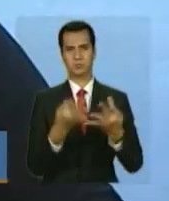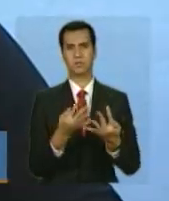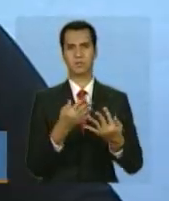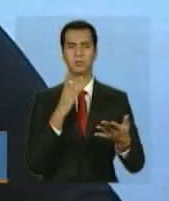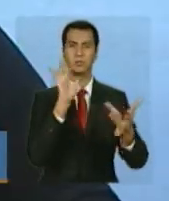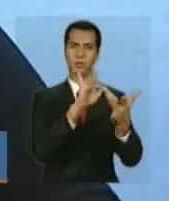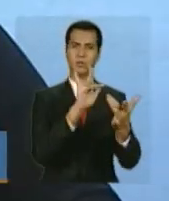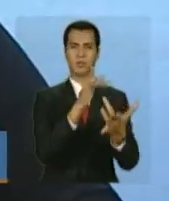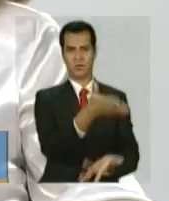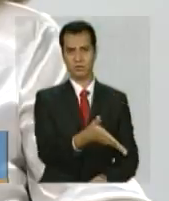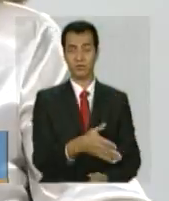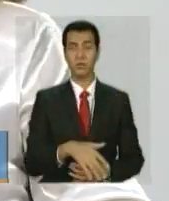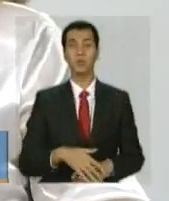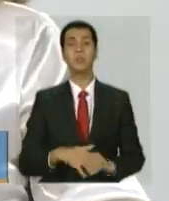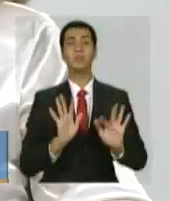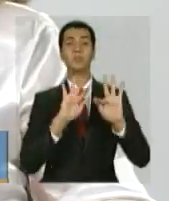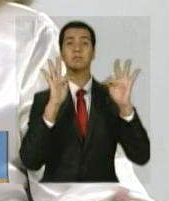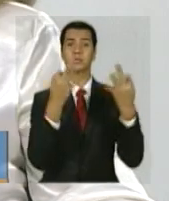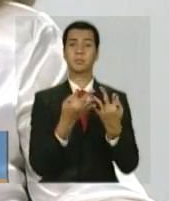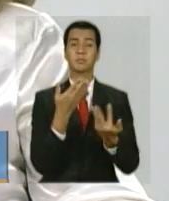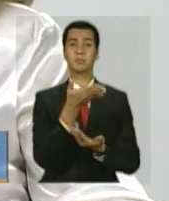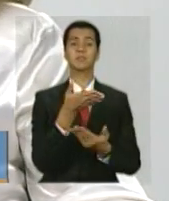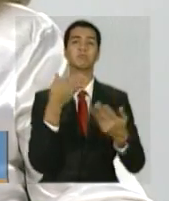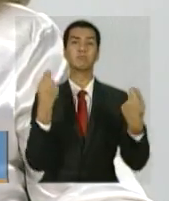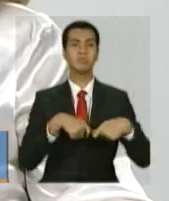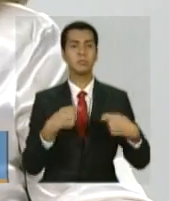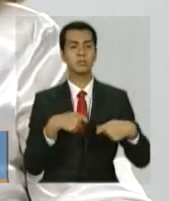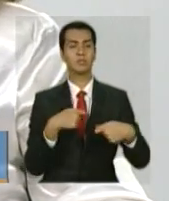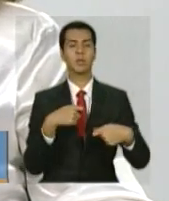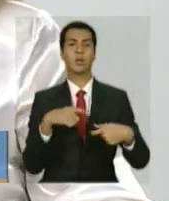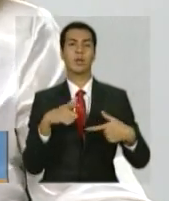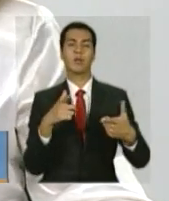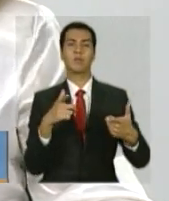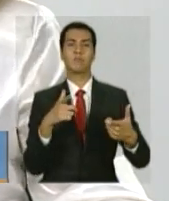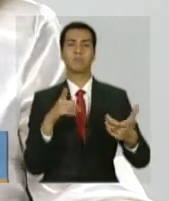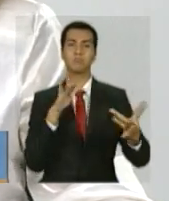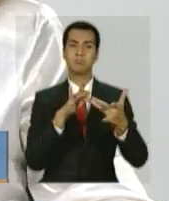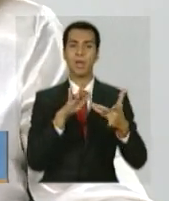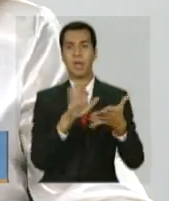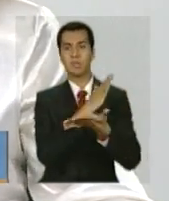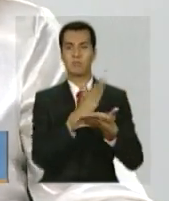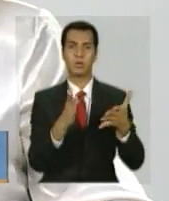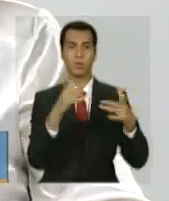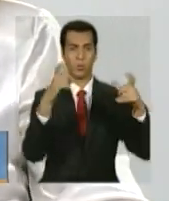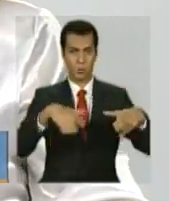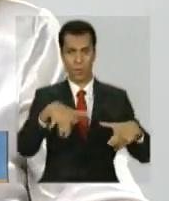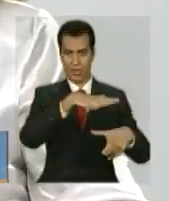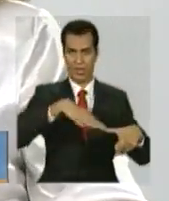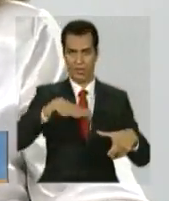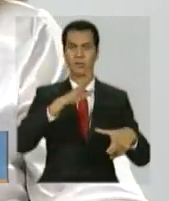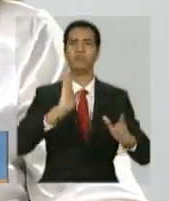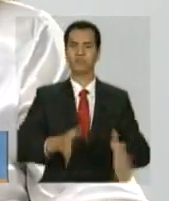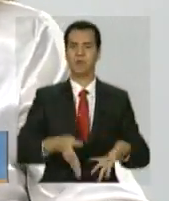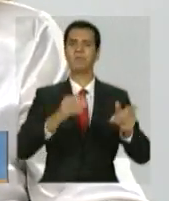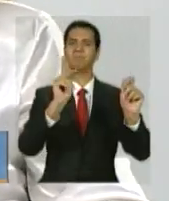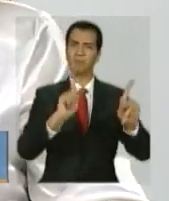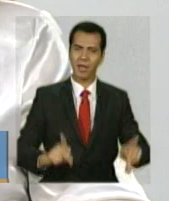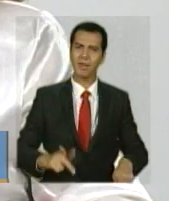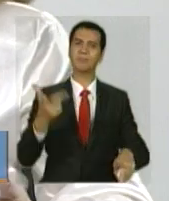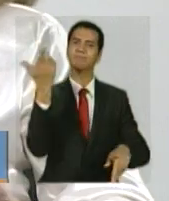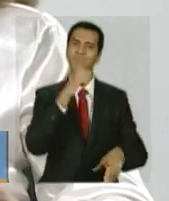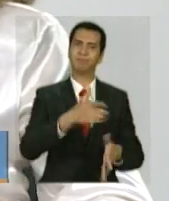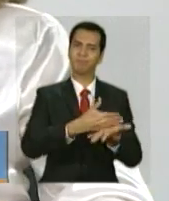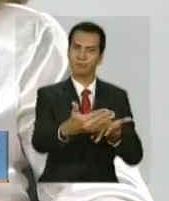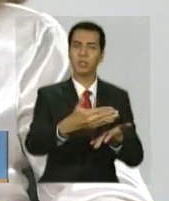onde está essa família, nas áreas pacificadas, hoje extremamente bem mais fácil de chegar até lá, né?